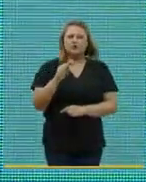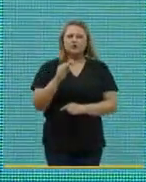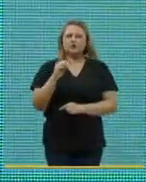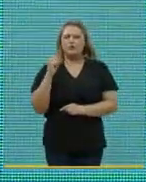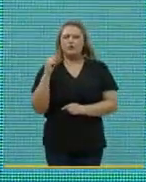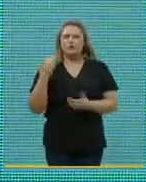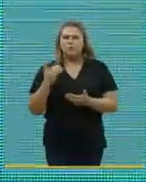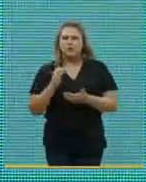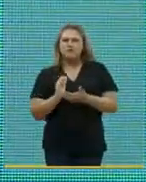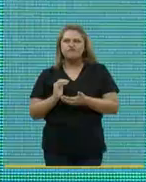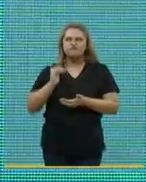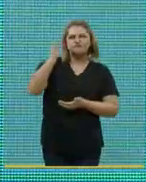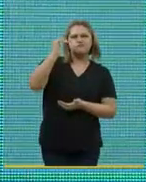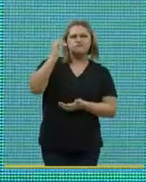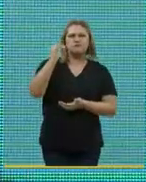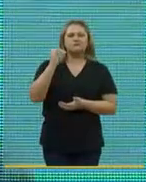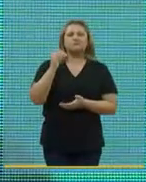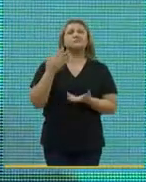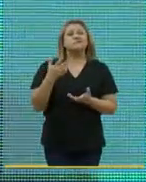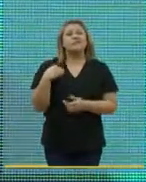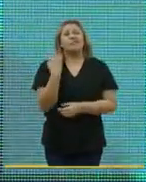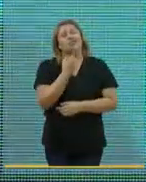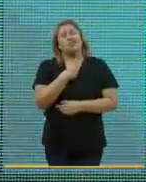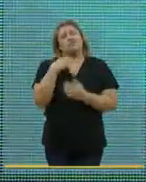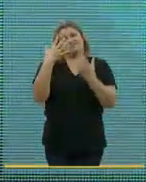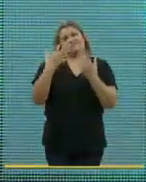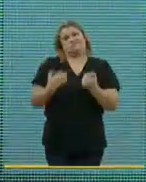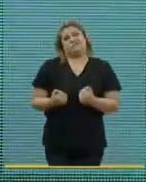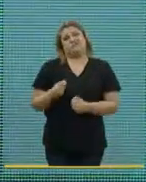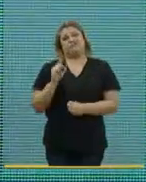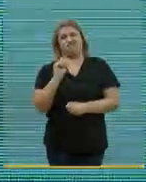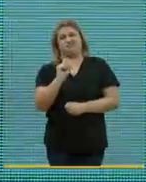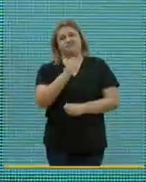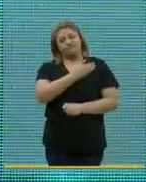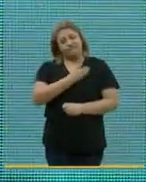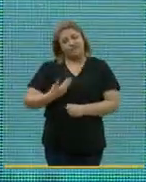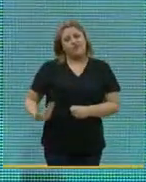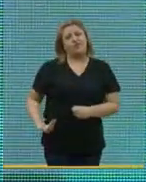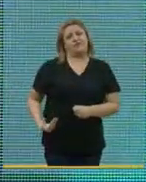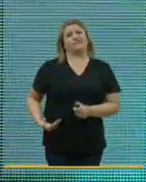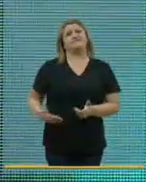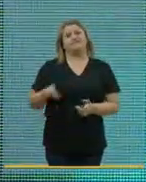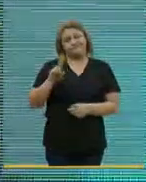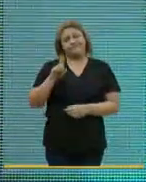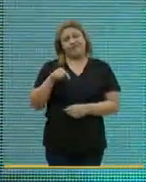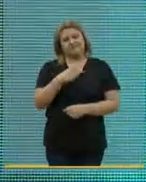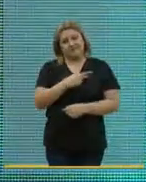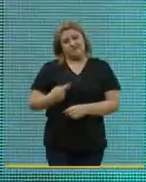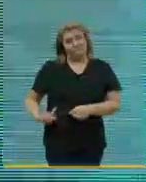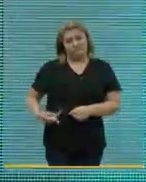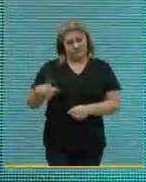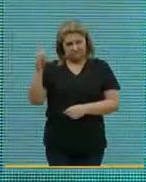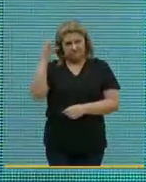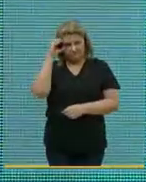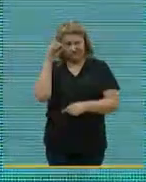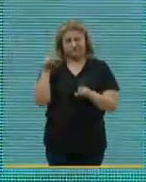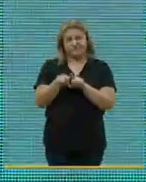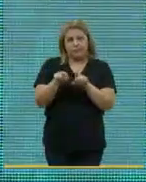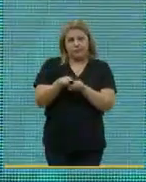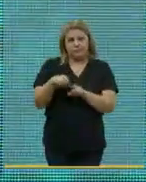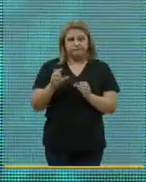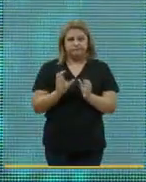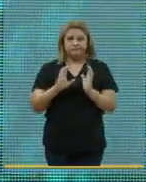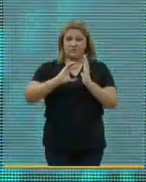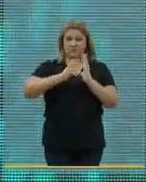tudo isso foi a herança do governo da dilma e do pt nós tivemos então o aumento do desemprego